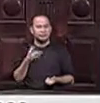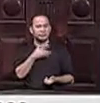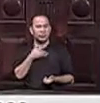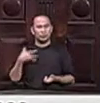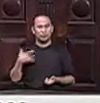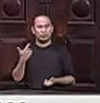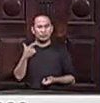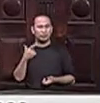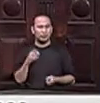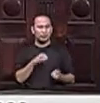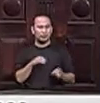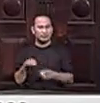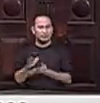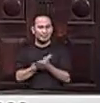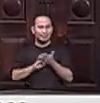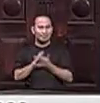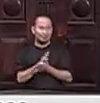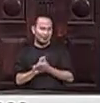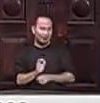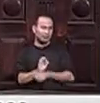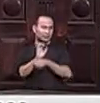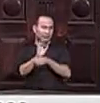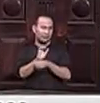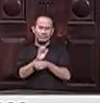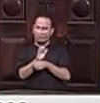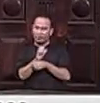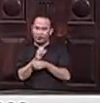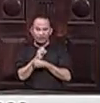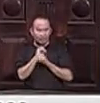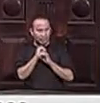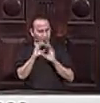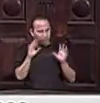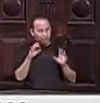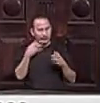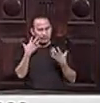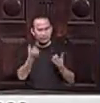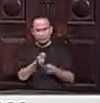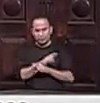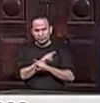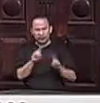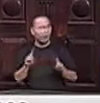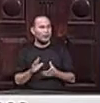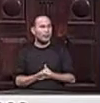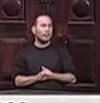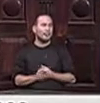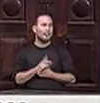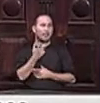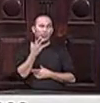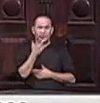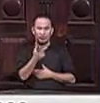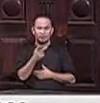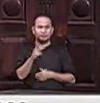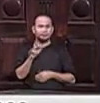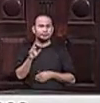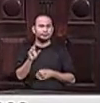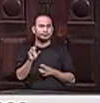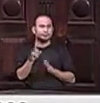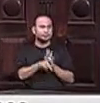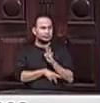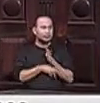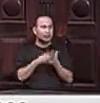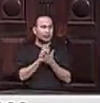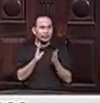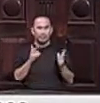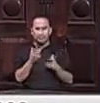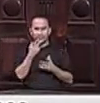temos nada nesse Estado? É claro que não é razoável, mas mesmo assim vetaram integralmente o projeto, acabando